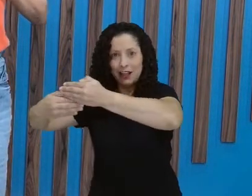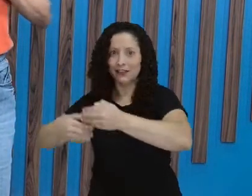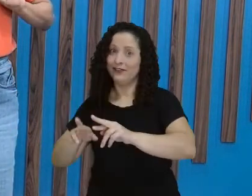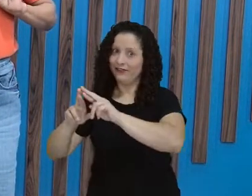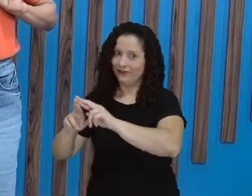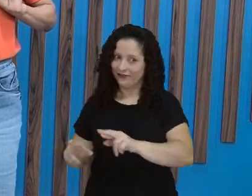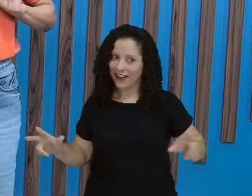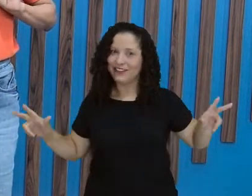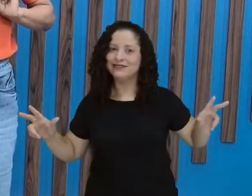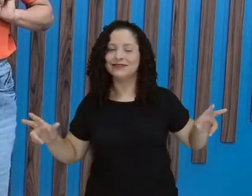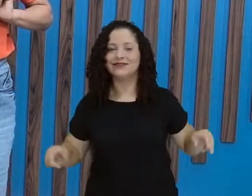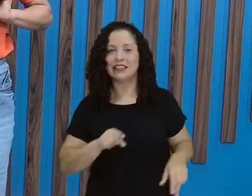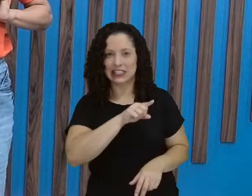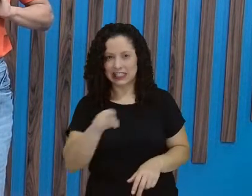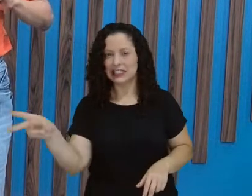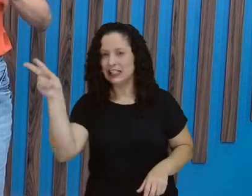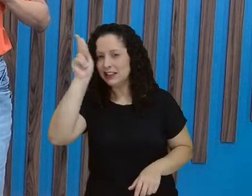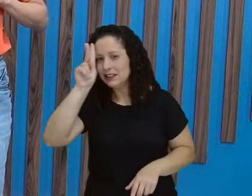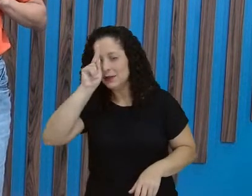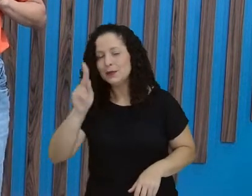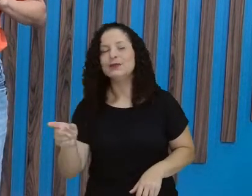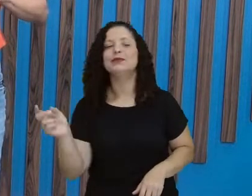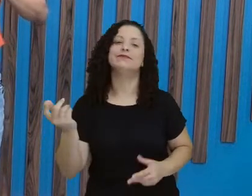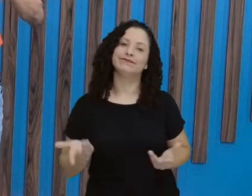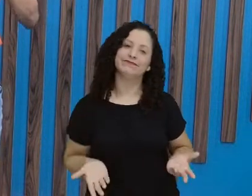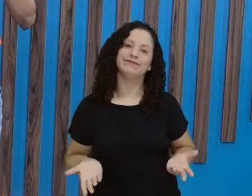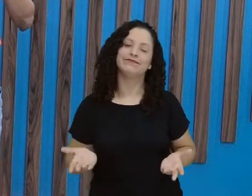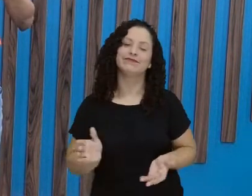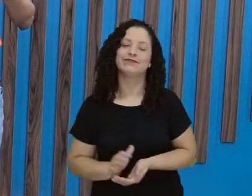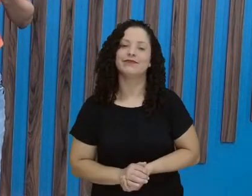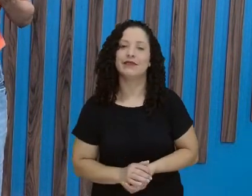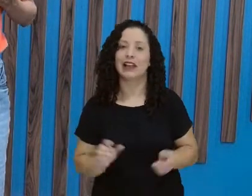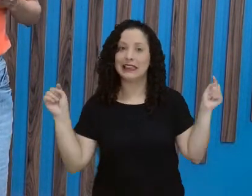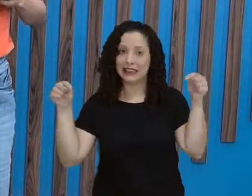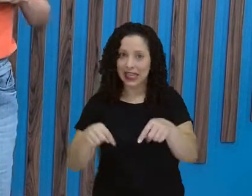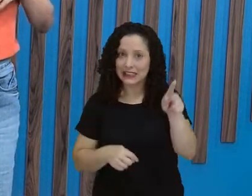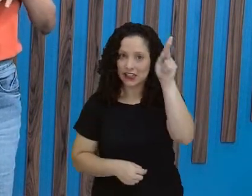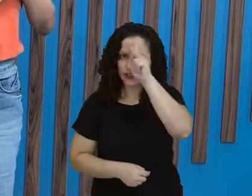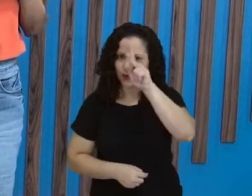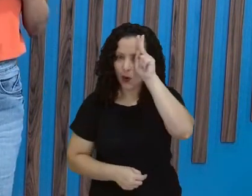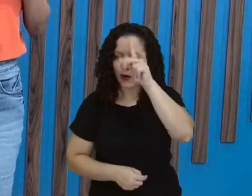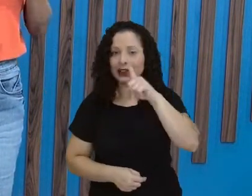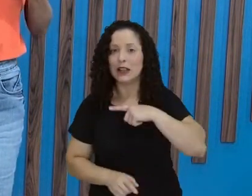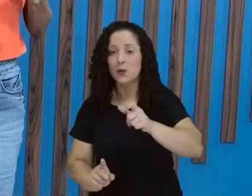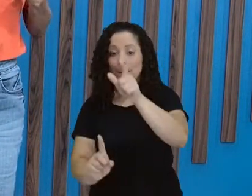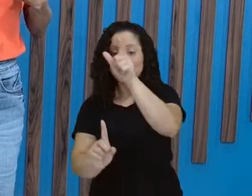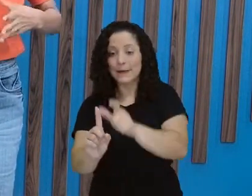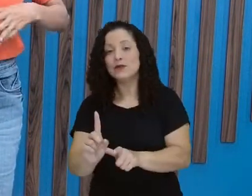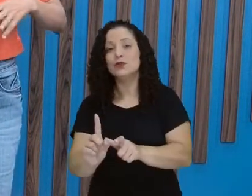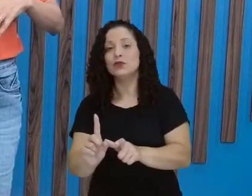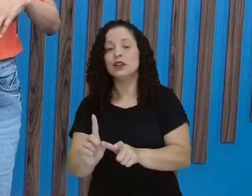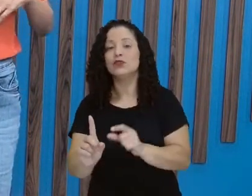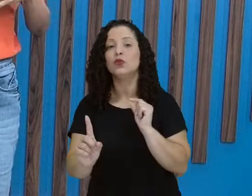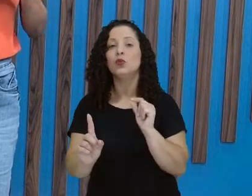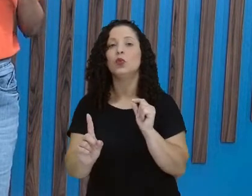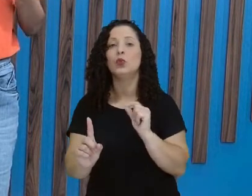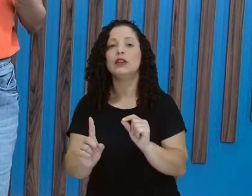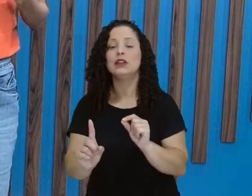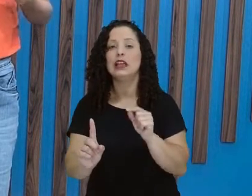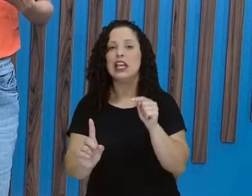Da história dos 3 porquinhos. Então, nessa história tem um personagem aí que é